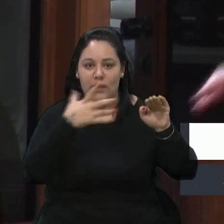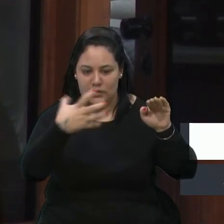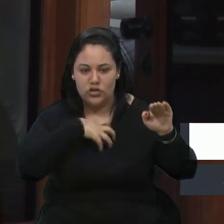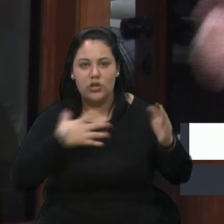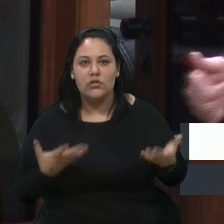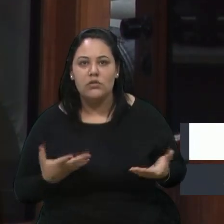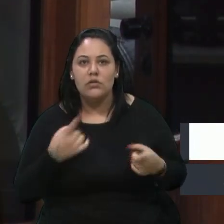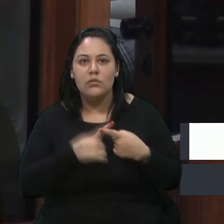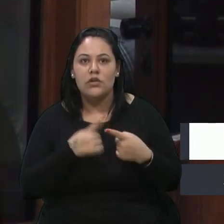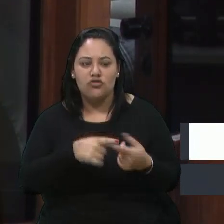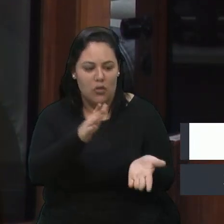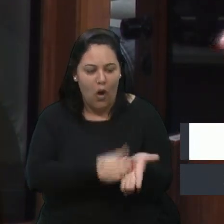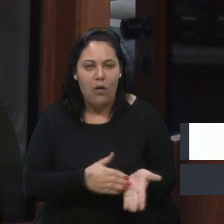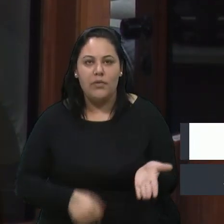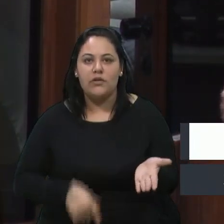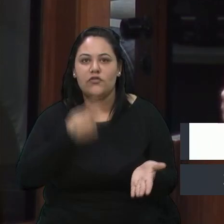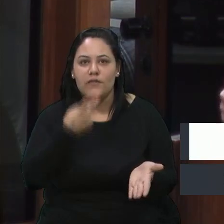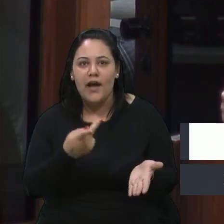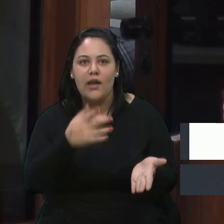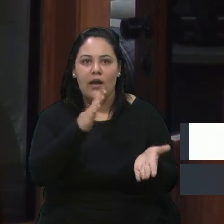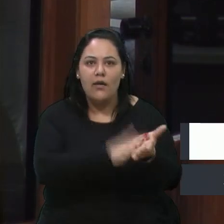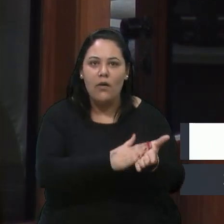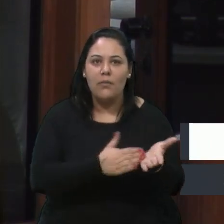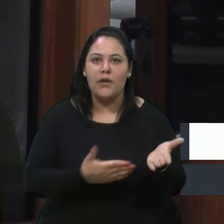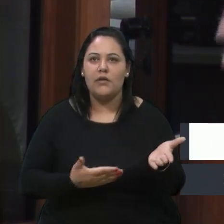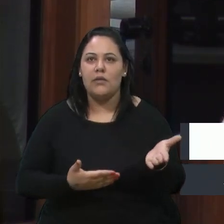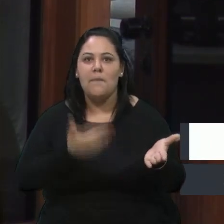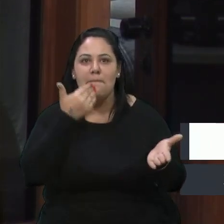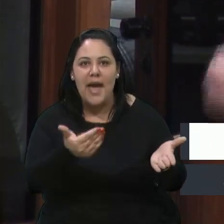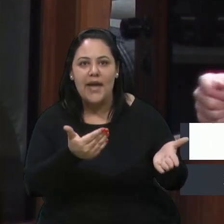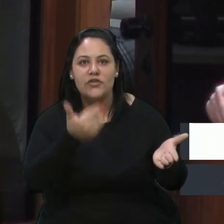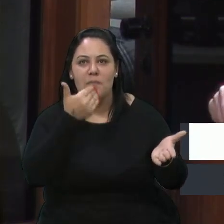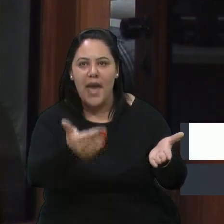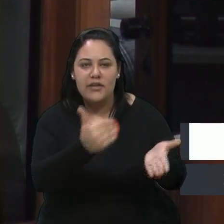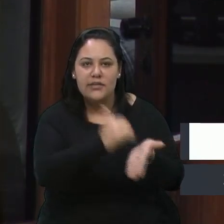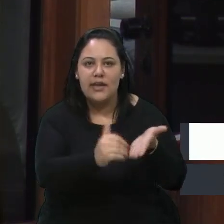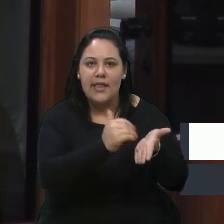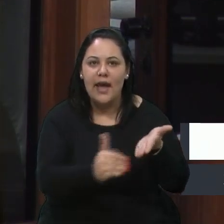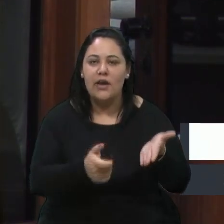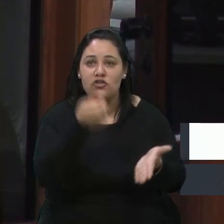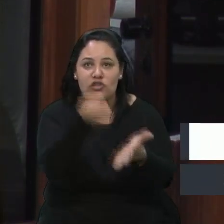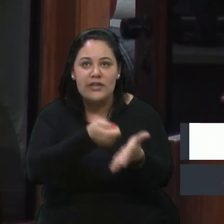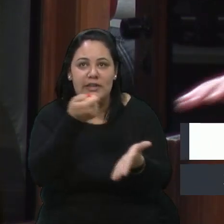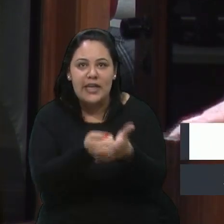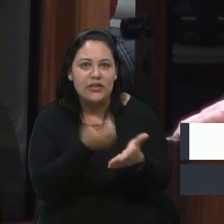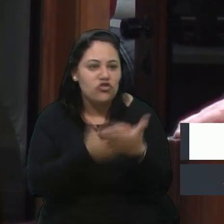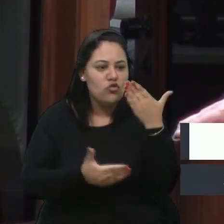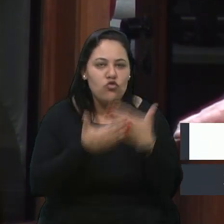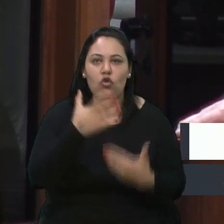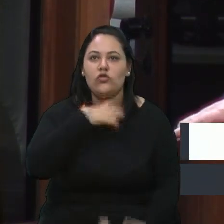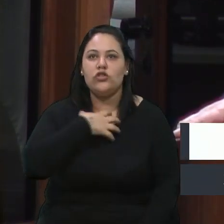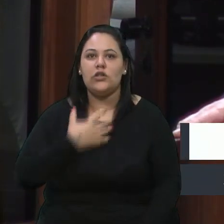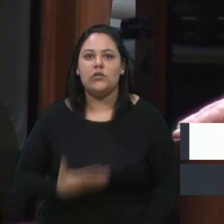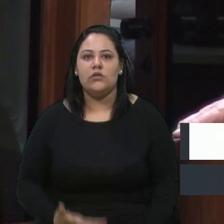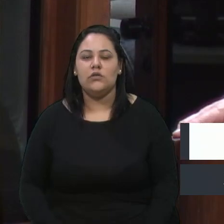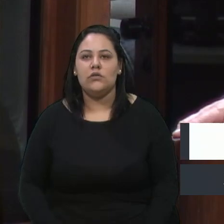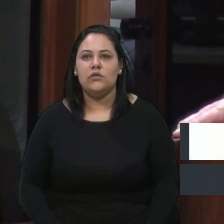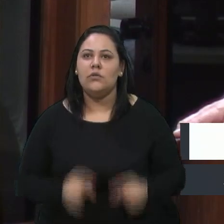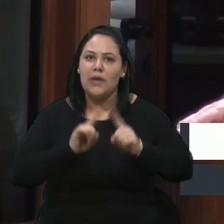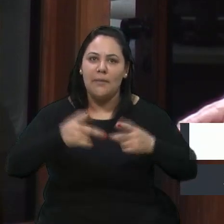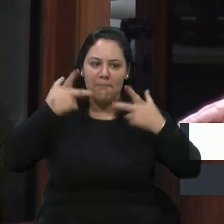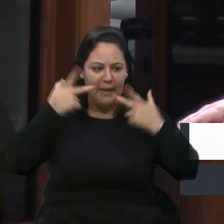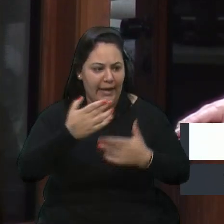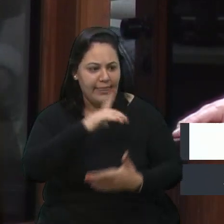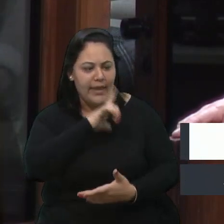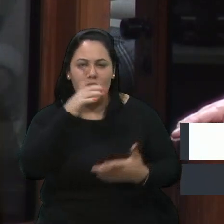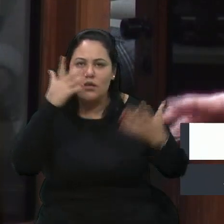Porque a gente cobra, a gente fala, a gente pede para secretário, a gente tenta de todas as formas. Mas parece que